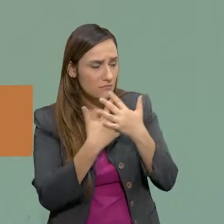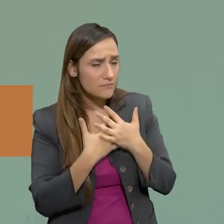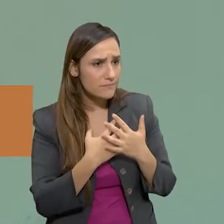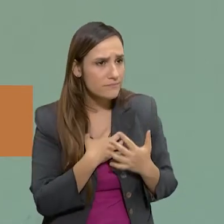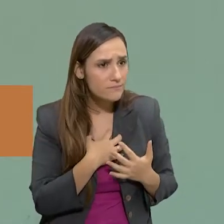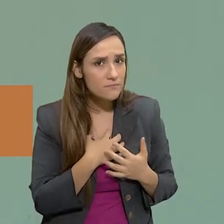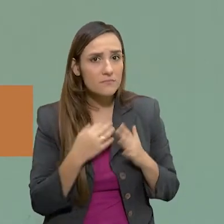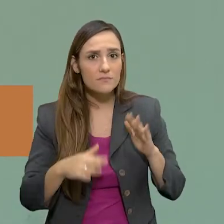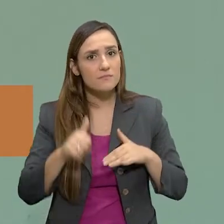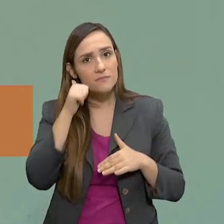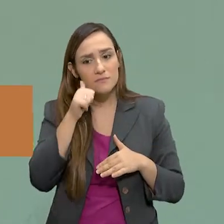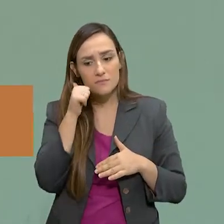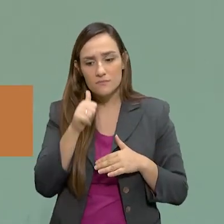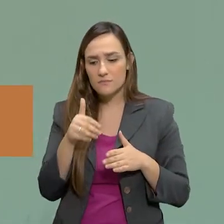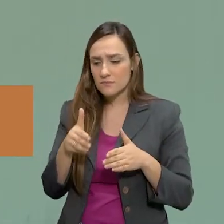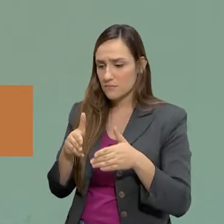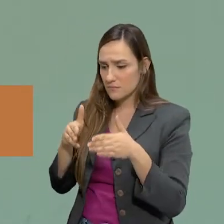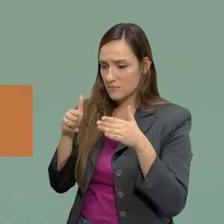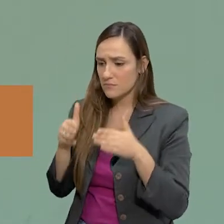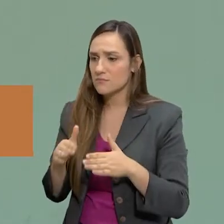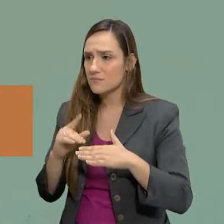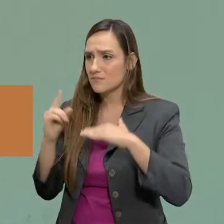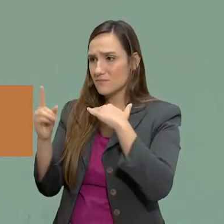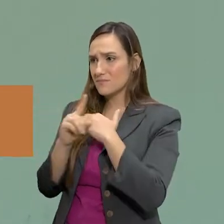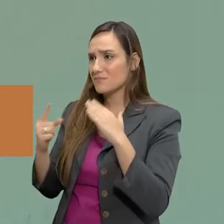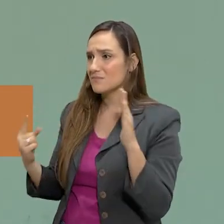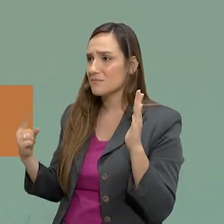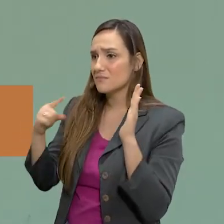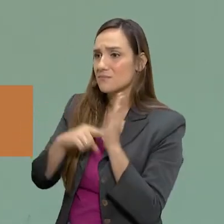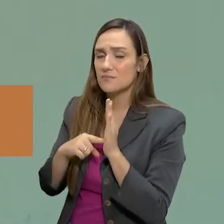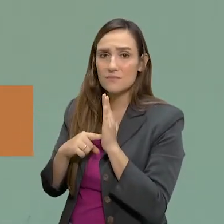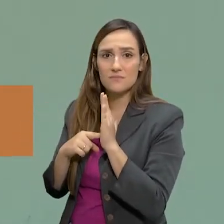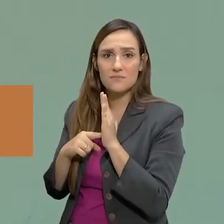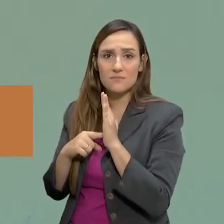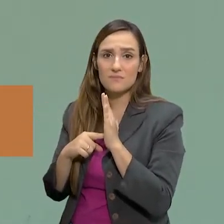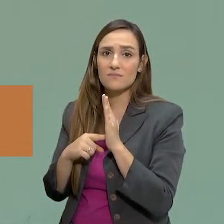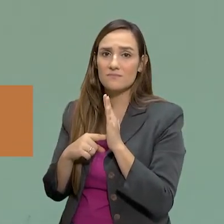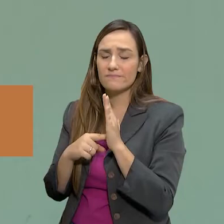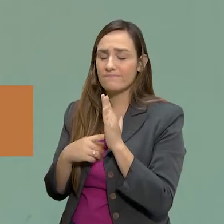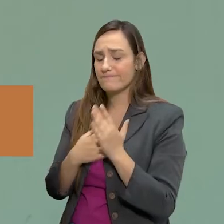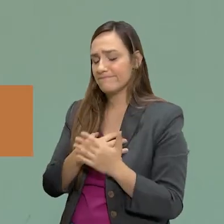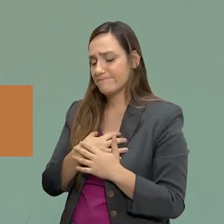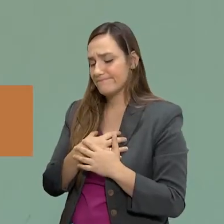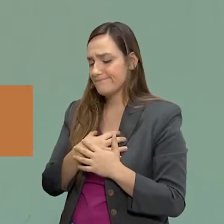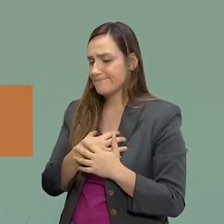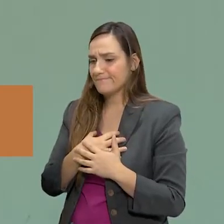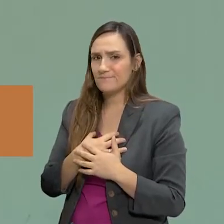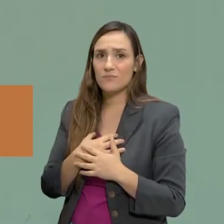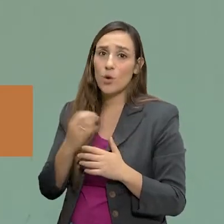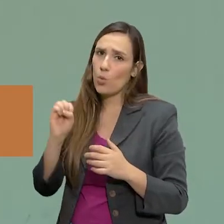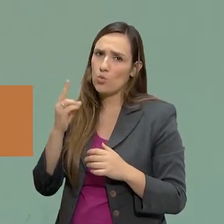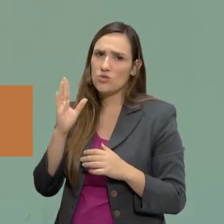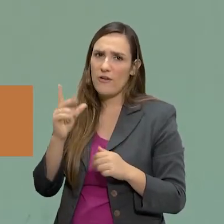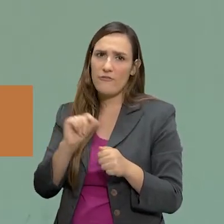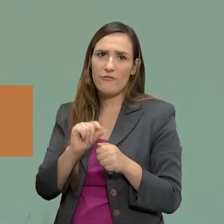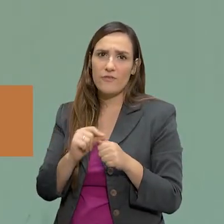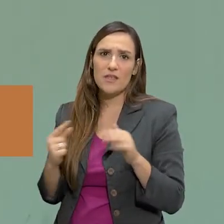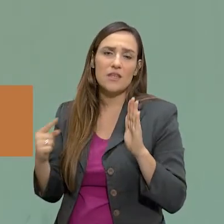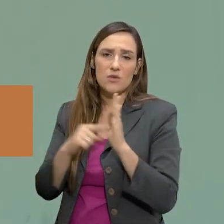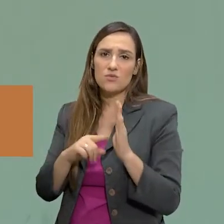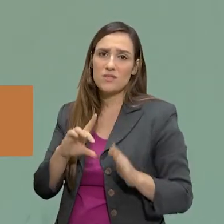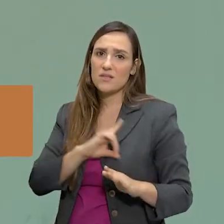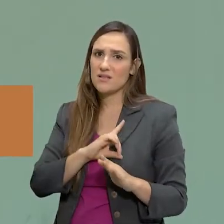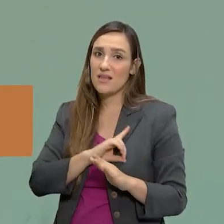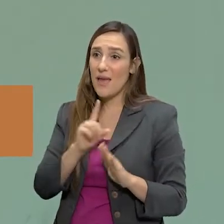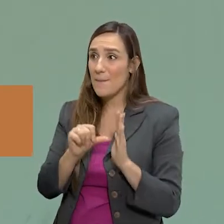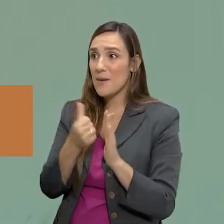coisa, inclusive frustração. A mulher, quando chega no núcleo para fazer uma denúncia, ou porque já denunciou na delegacia, muito provavelmente aquela não é a